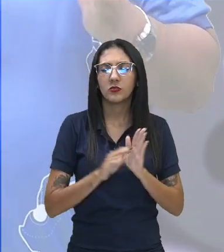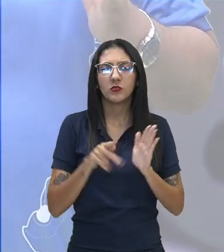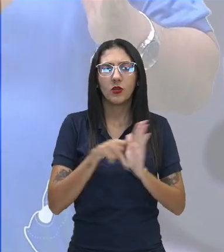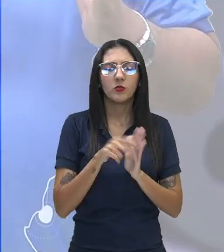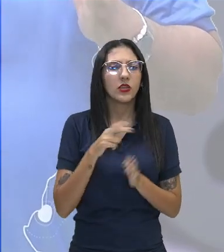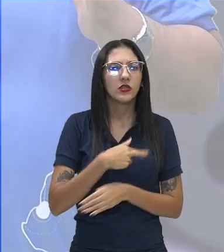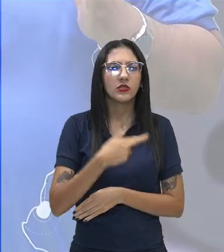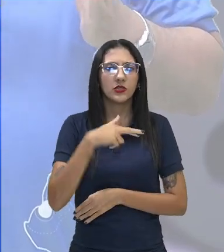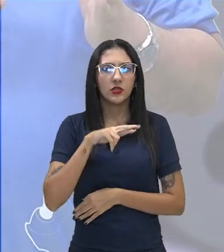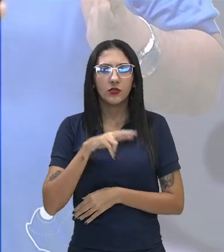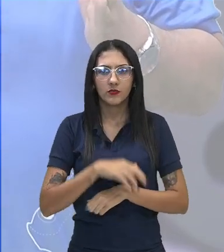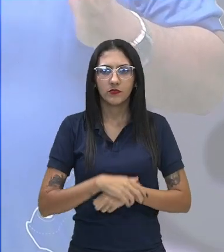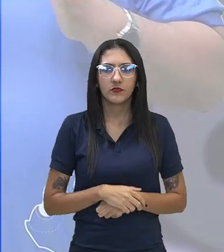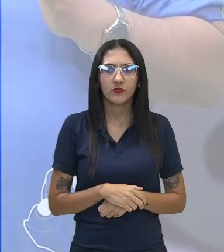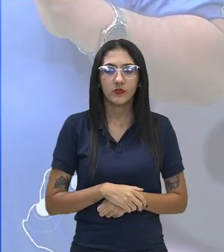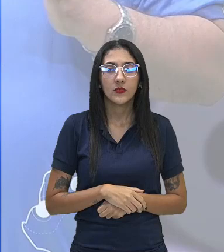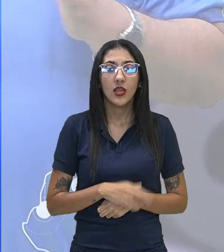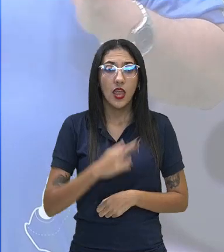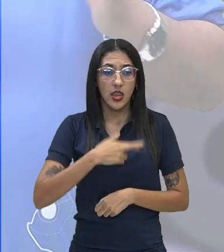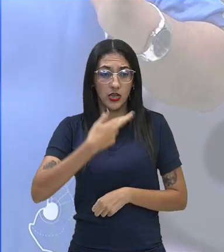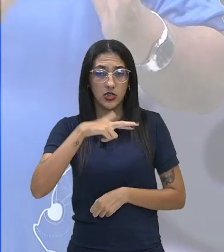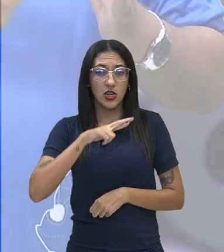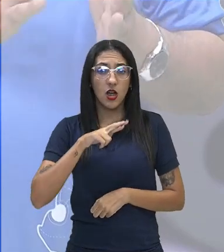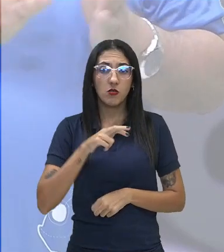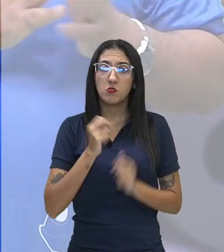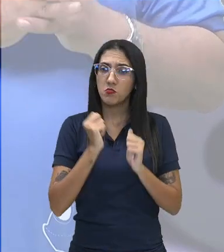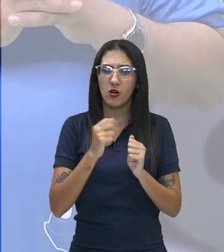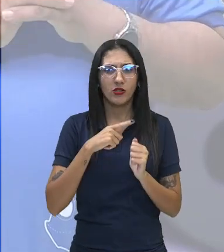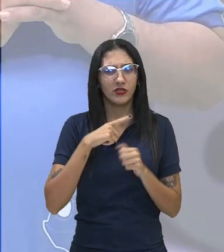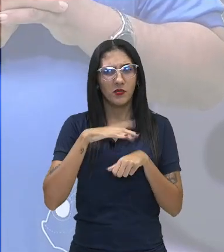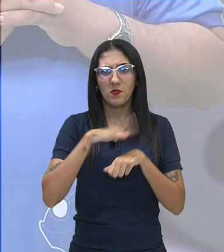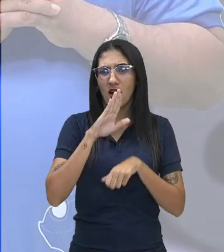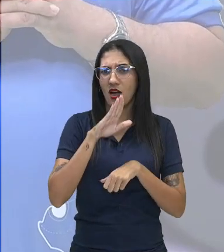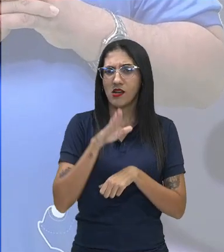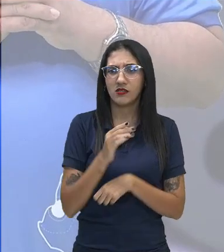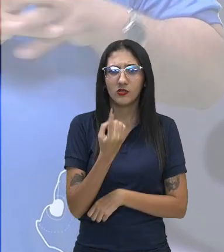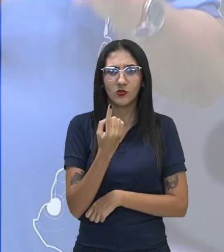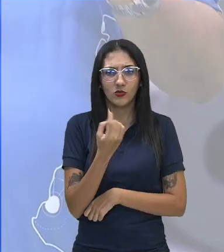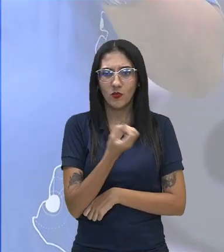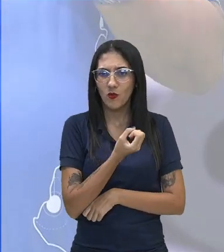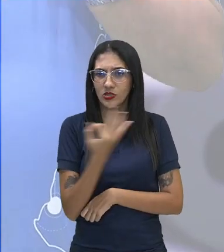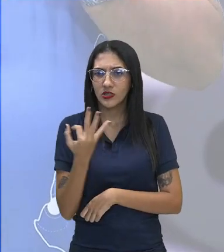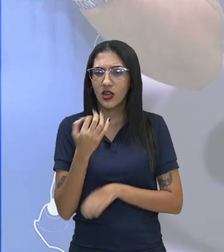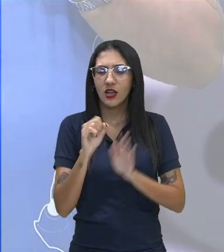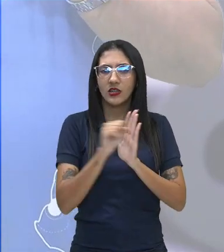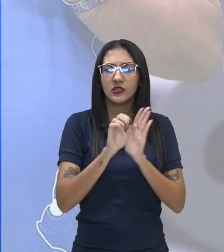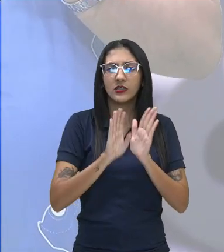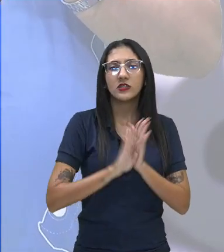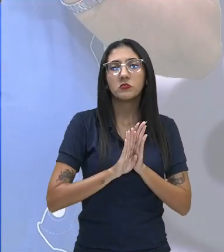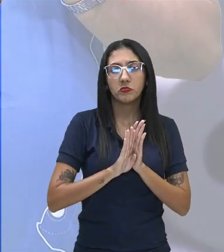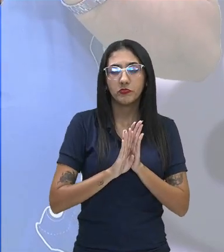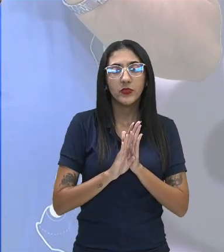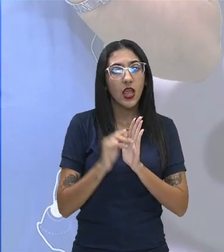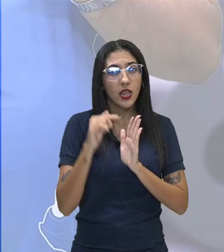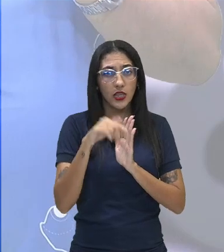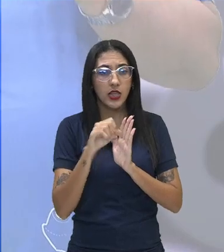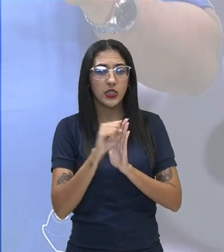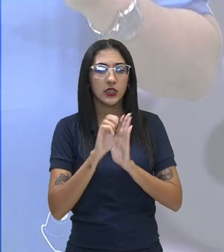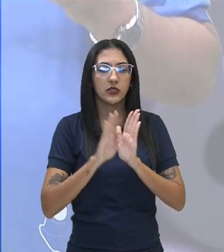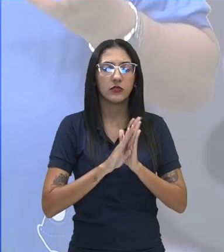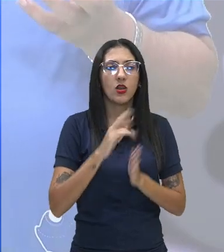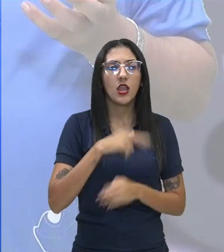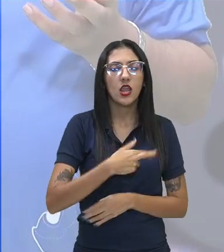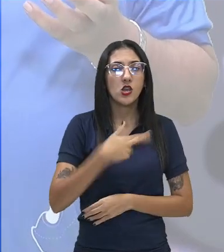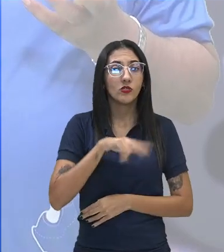ter mais de um símbolo, na verdade, todas elas têm mais de um símbolo, e esse símbolo religioso ele sempre